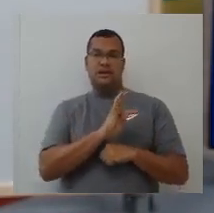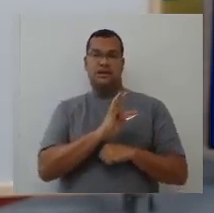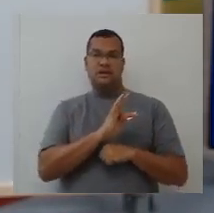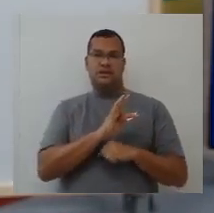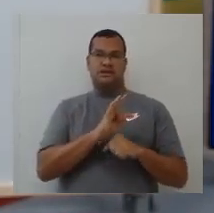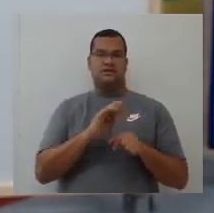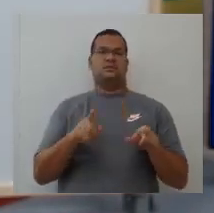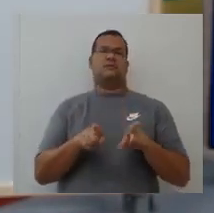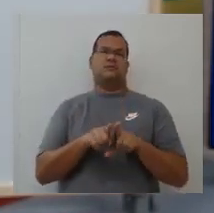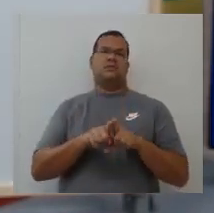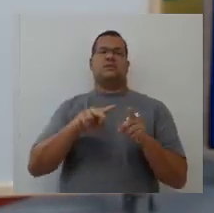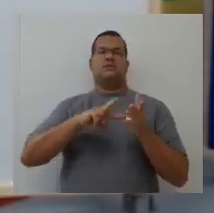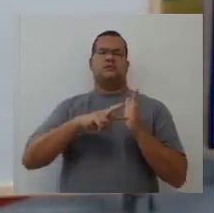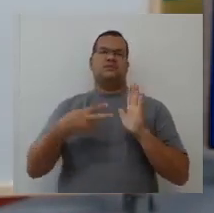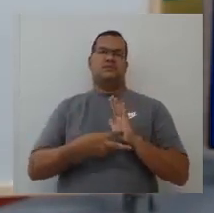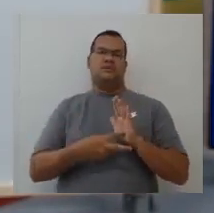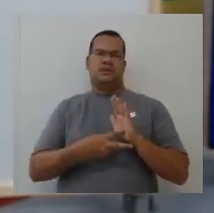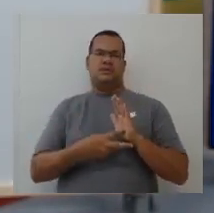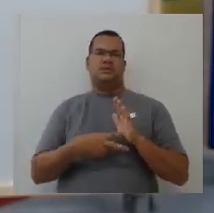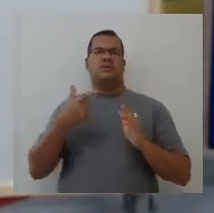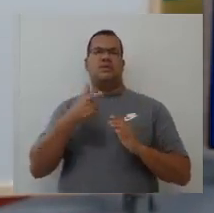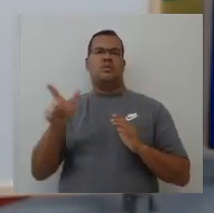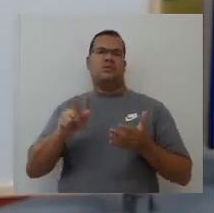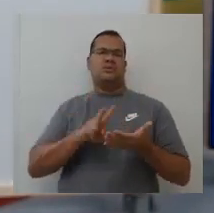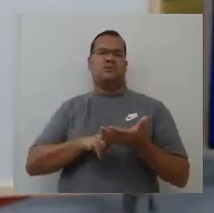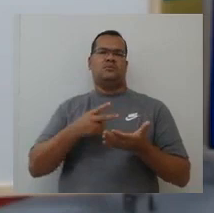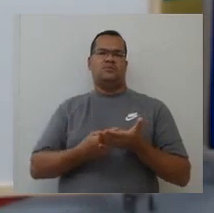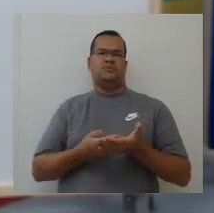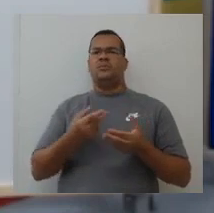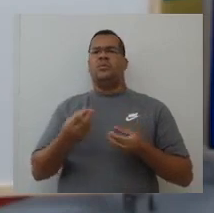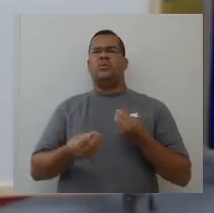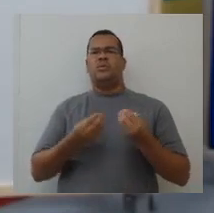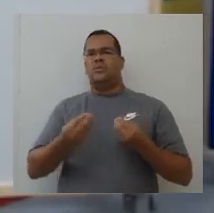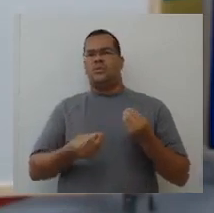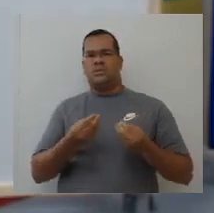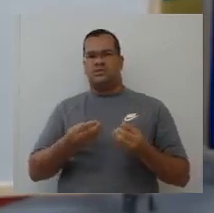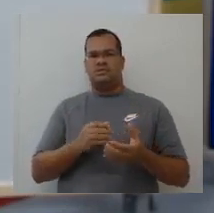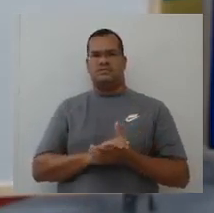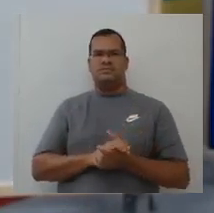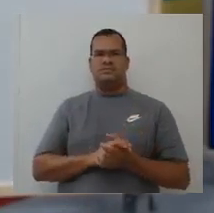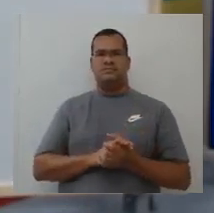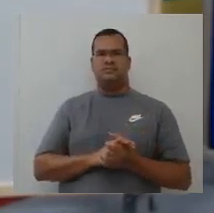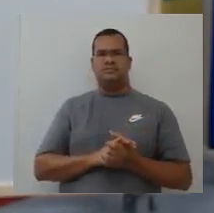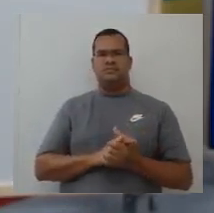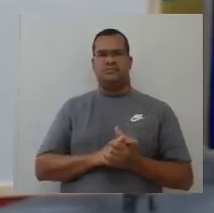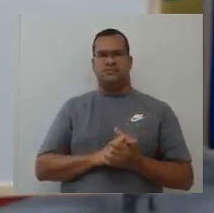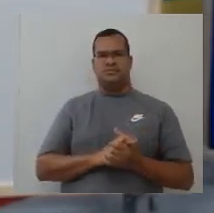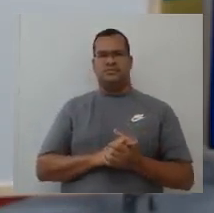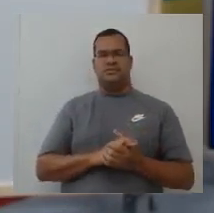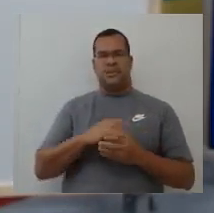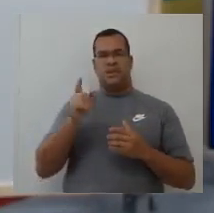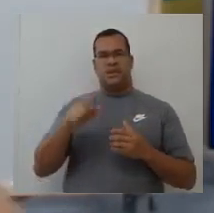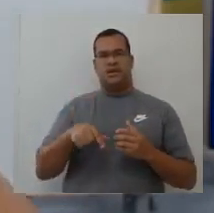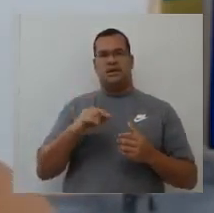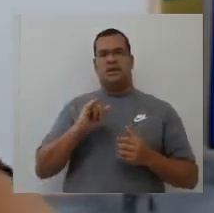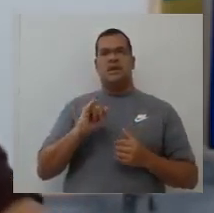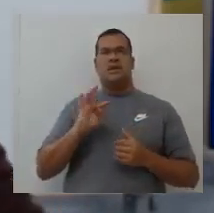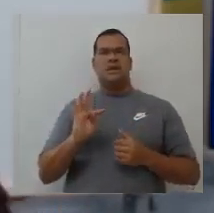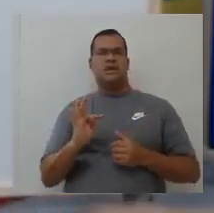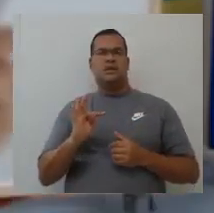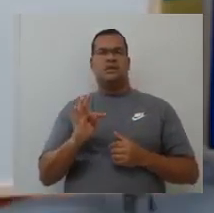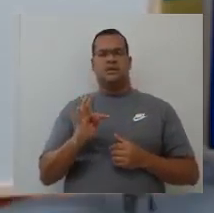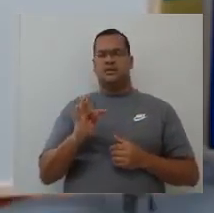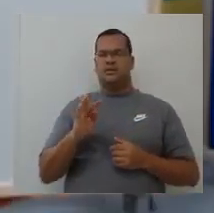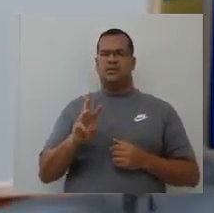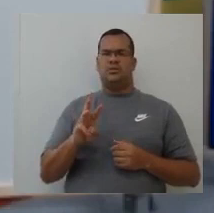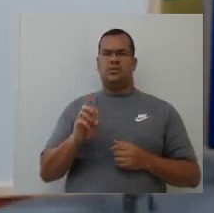mudando de significado. Ele ganha uma outra tradução. Qual que seria essa outra tradução? Seria a tradução de funcionar. Tá? Então eu posso chegar para